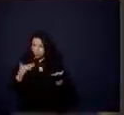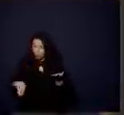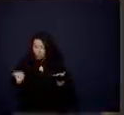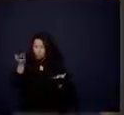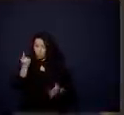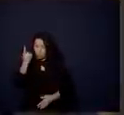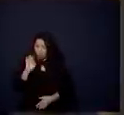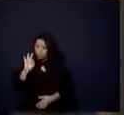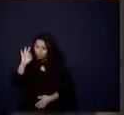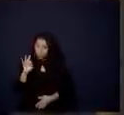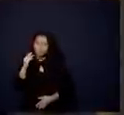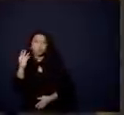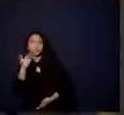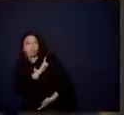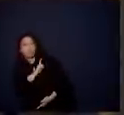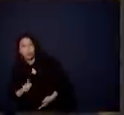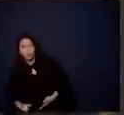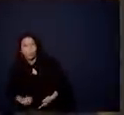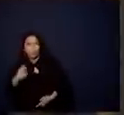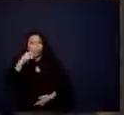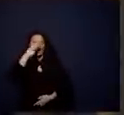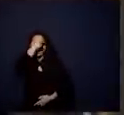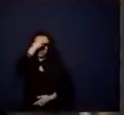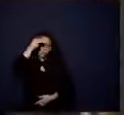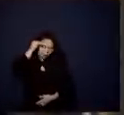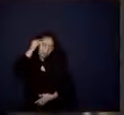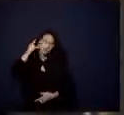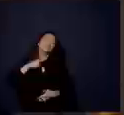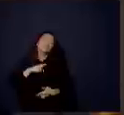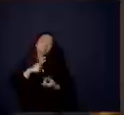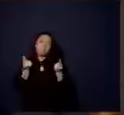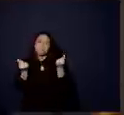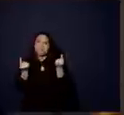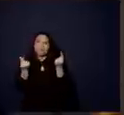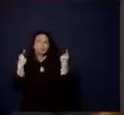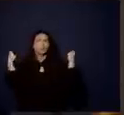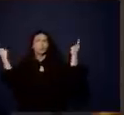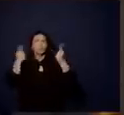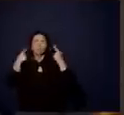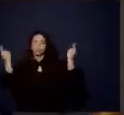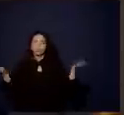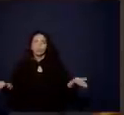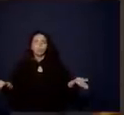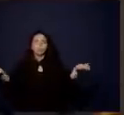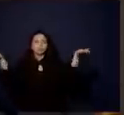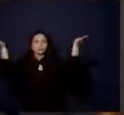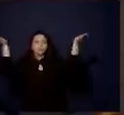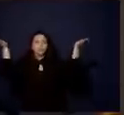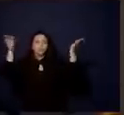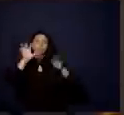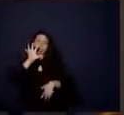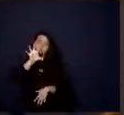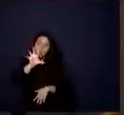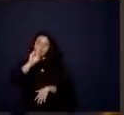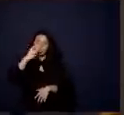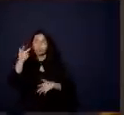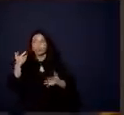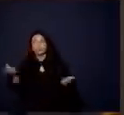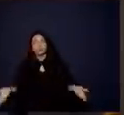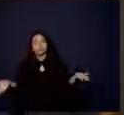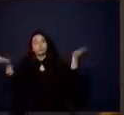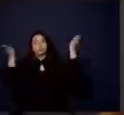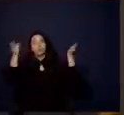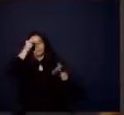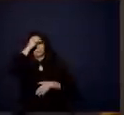por cento o governador ou Prefeito isso tem o efeito nos preços na sua no seu estado no seu município mas